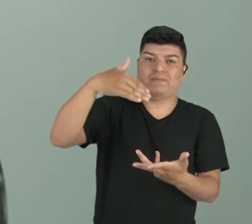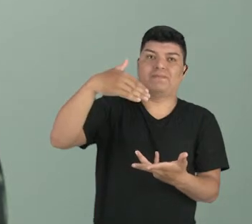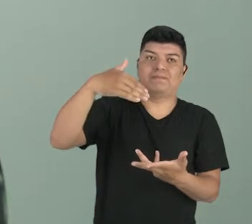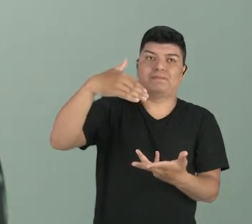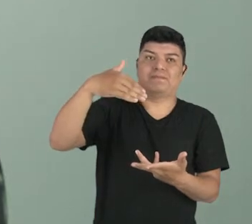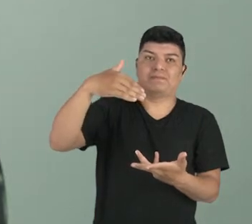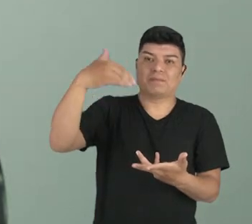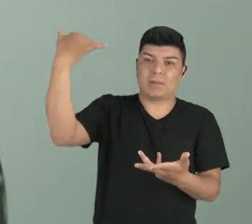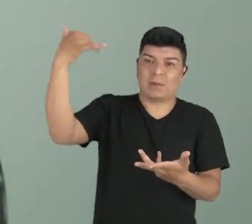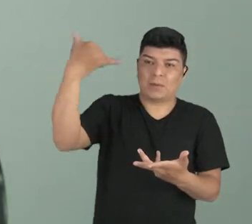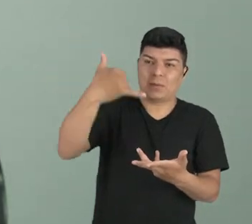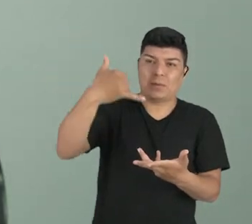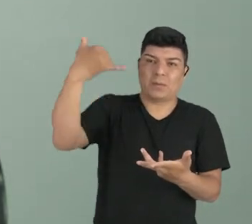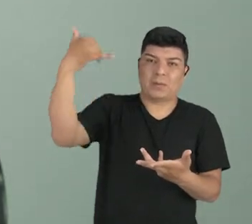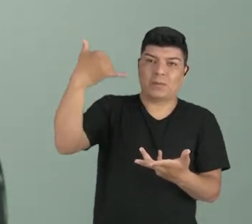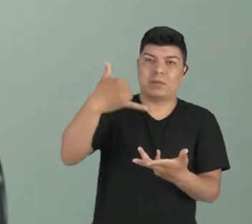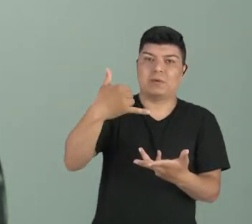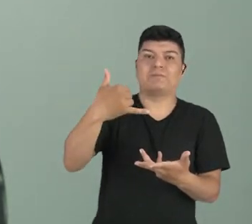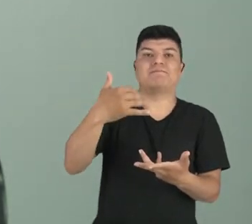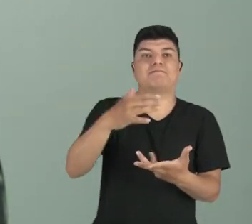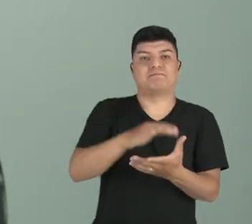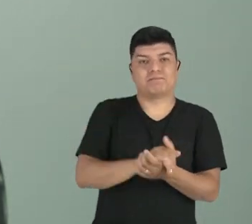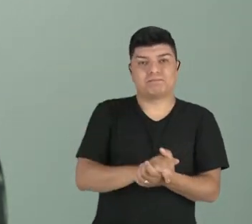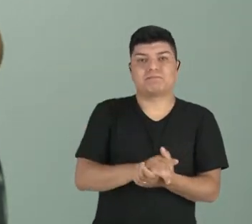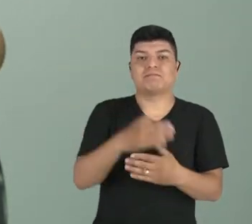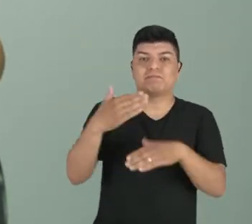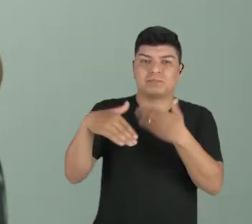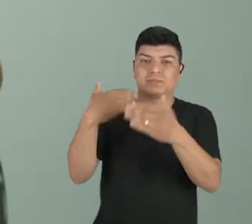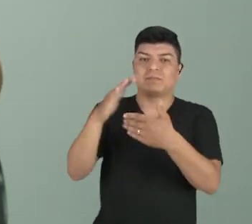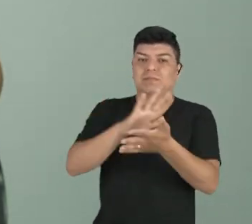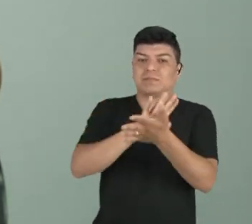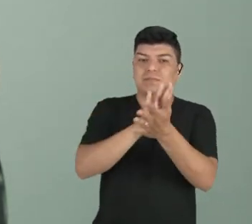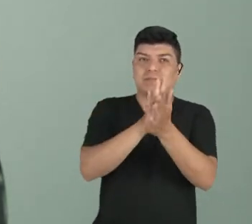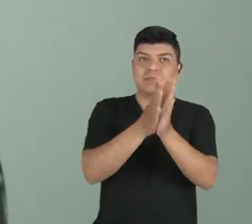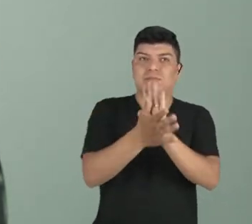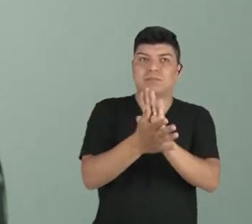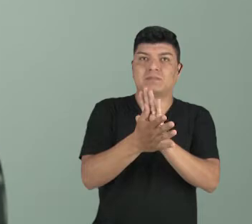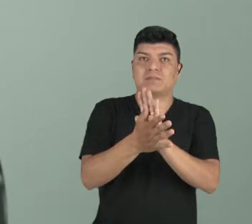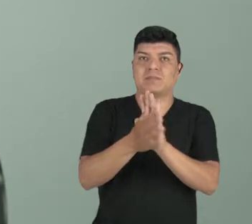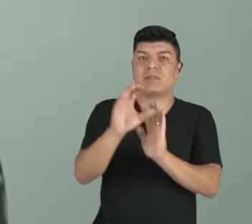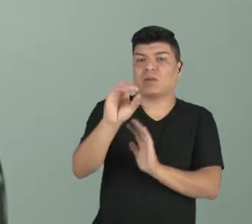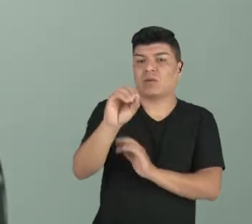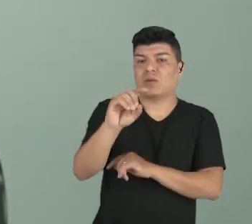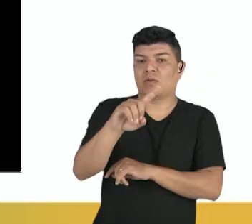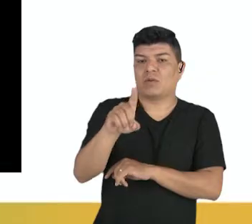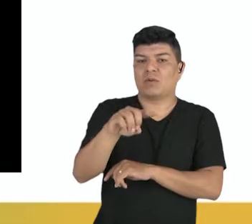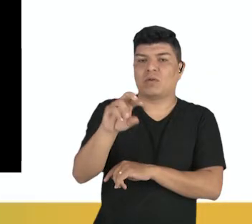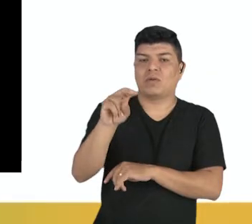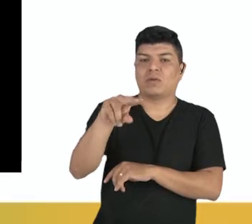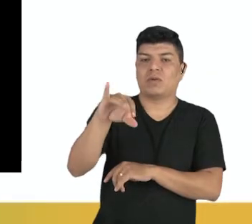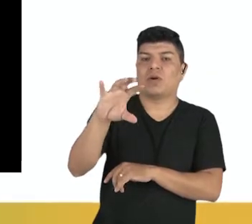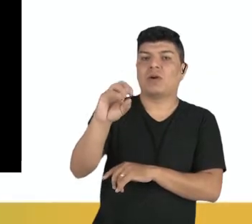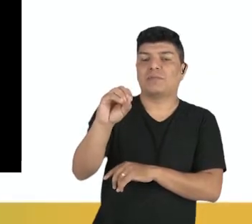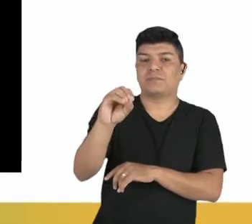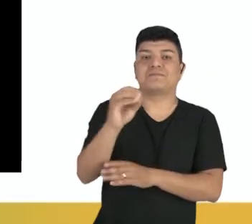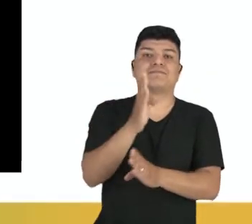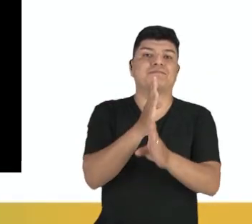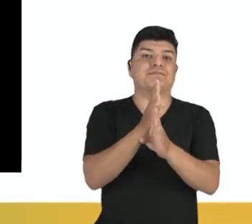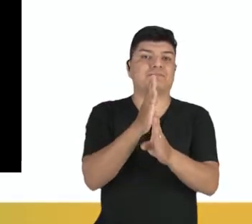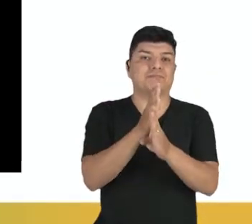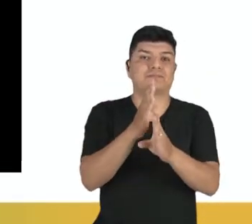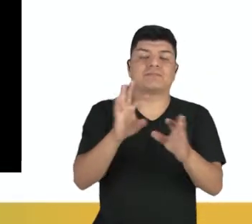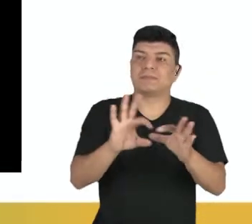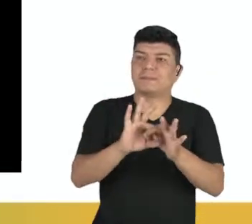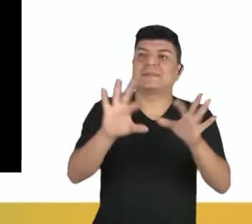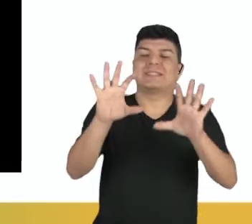quando os cientistas falam sobre o processo de destruição da camada de ozônio, também acontece pelo mesmo motivo, pelos